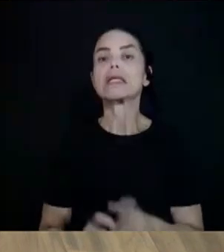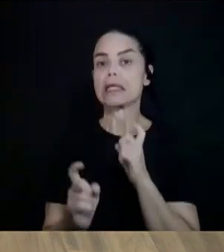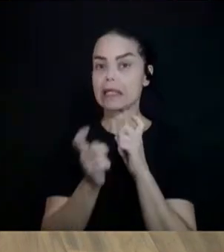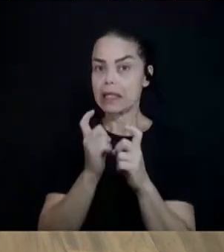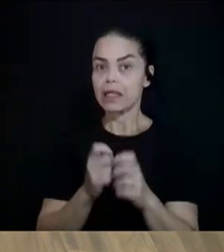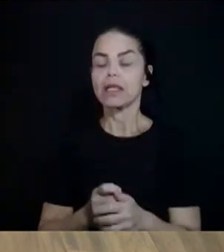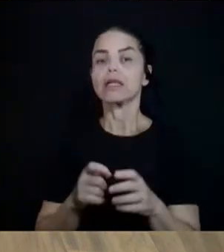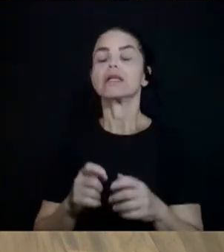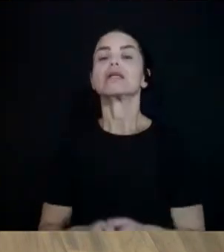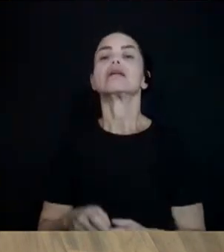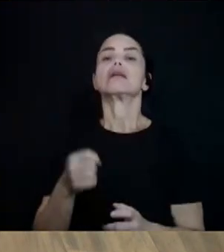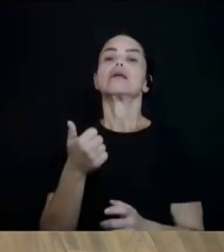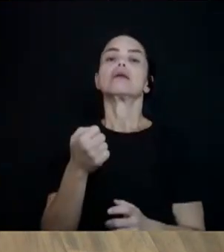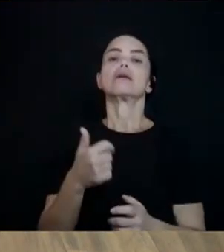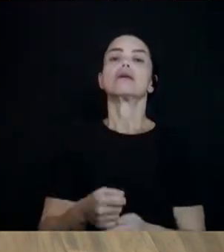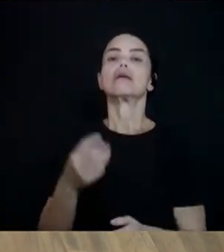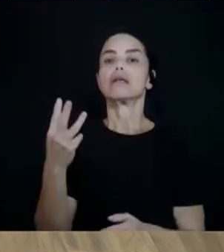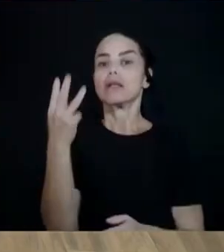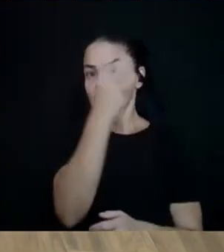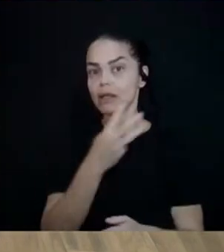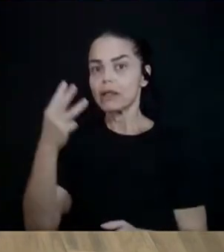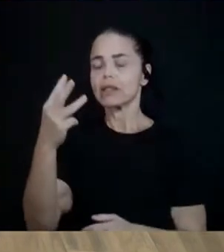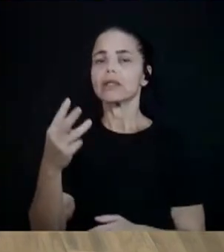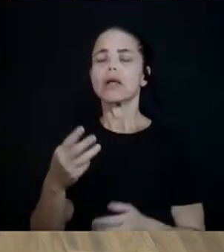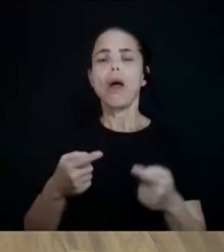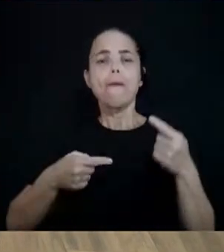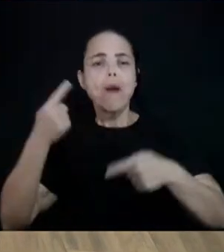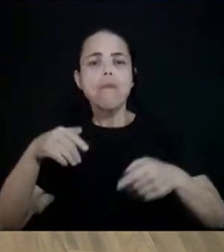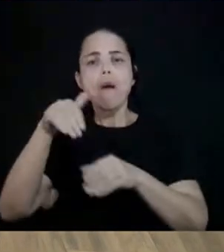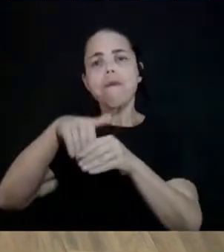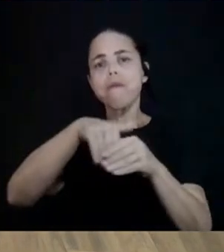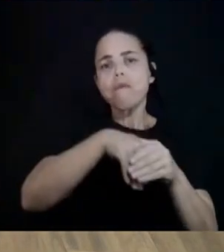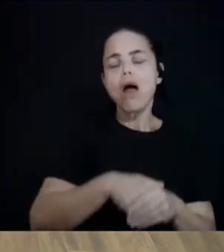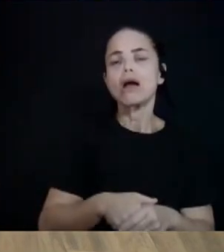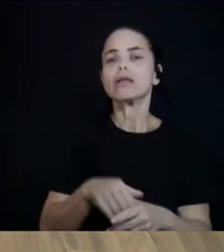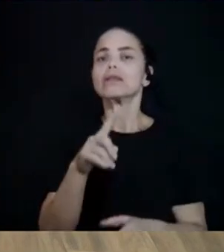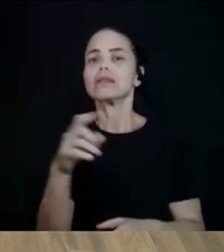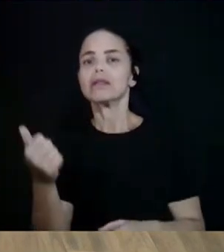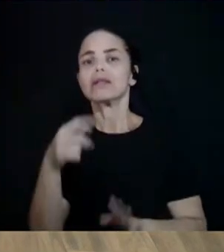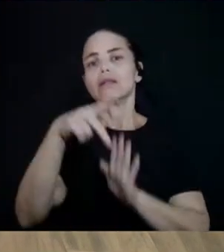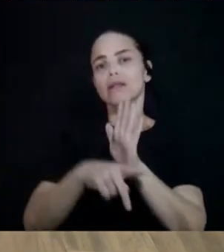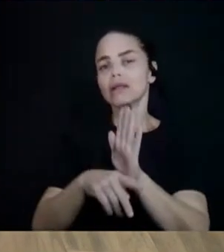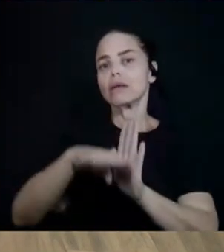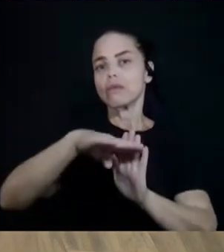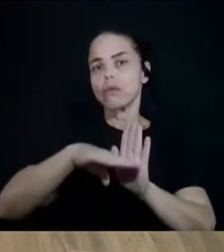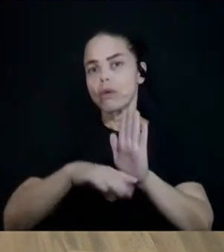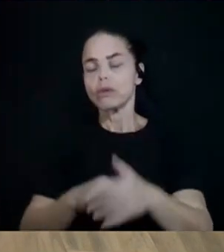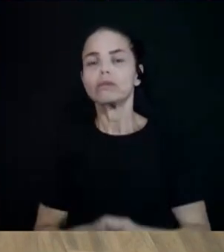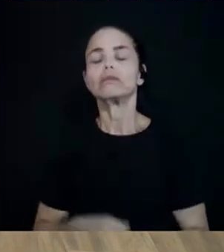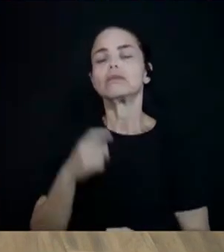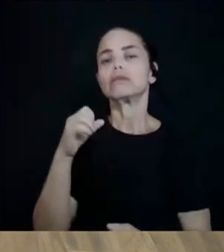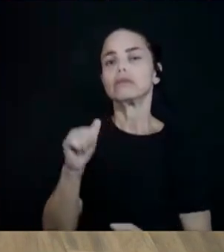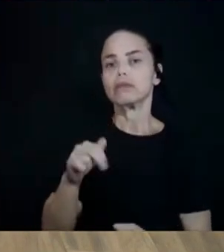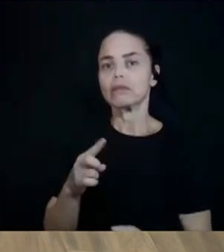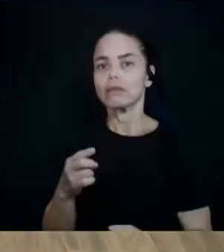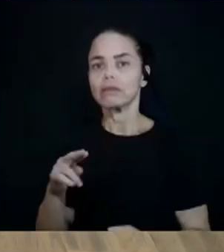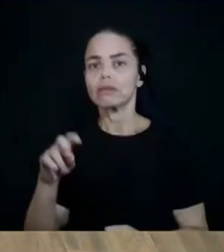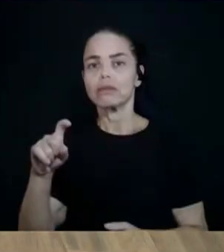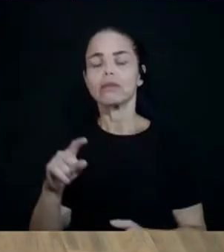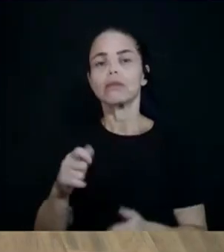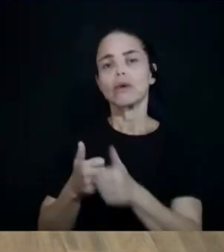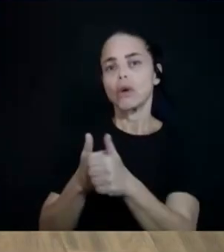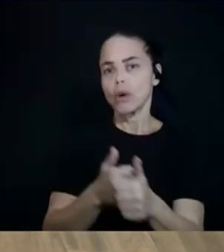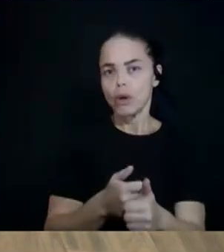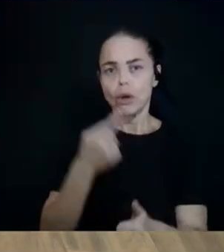quase 3 horas para discutir e votar os 16 projetos que estavam na pauta. O André Aranha acompanhou tudo e